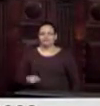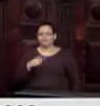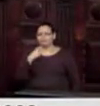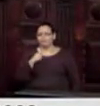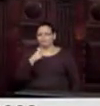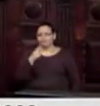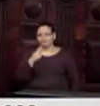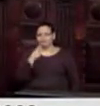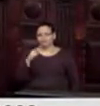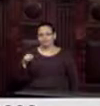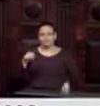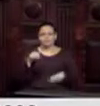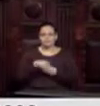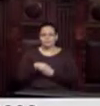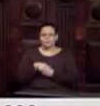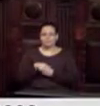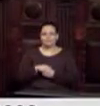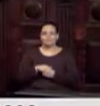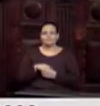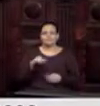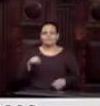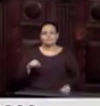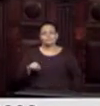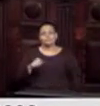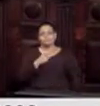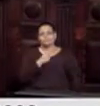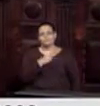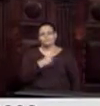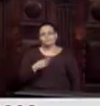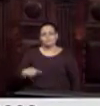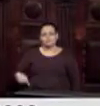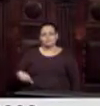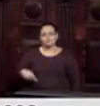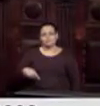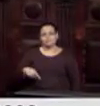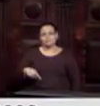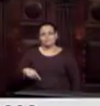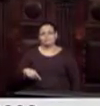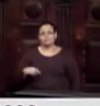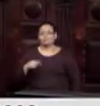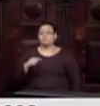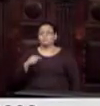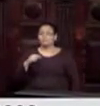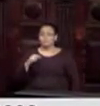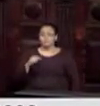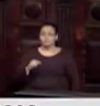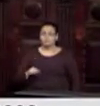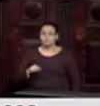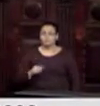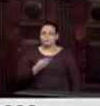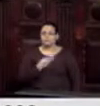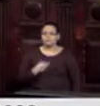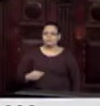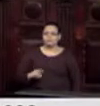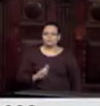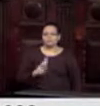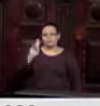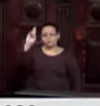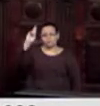seu candidato à presidência da República. É claro que o modelo liderado ou